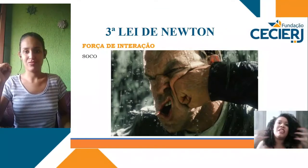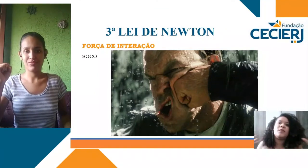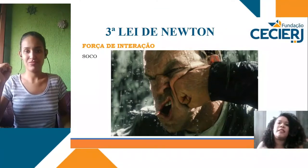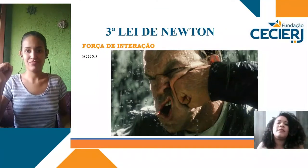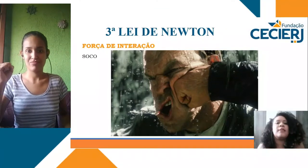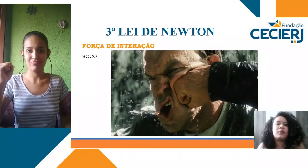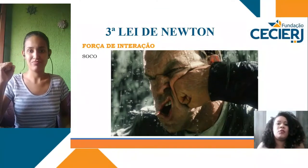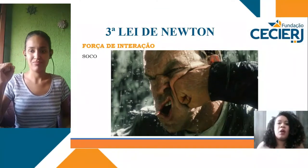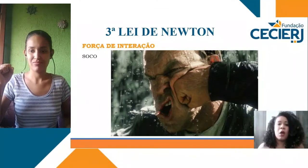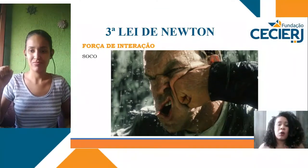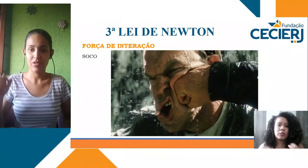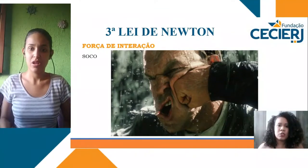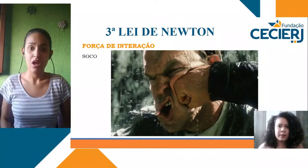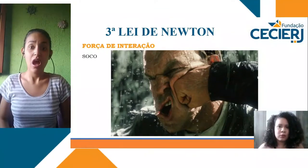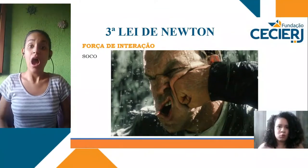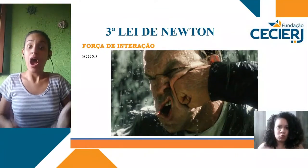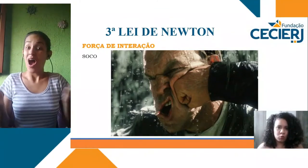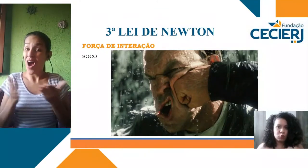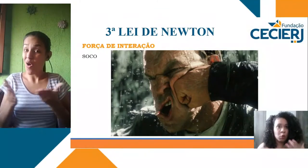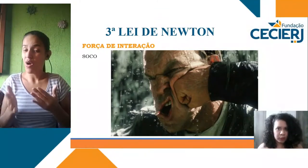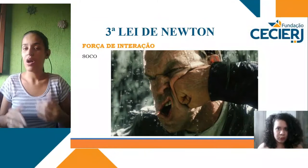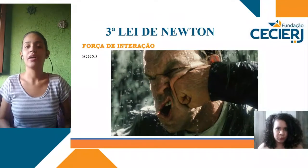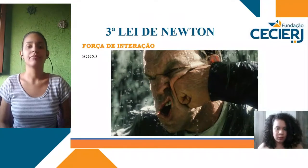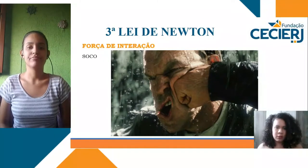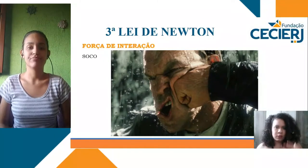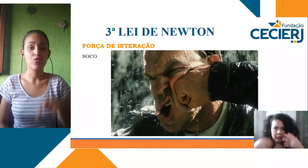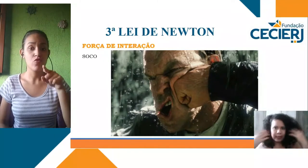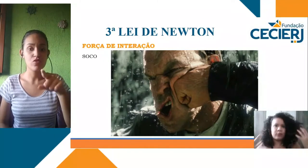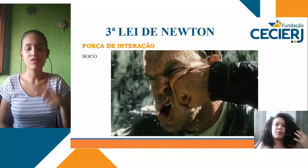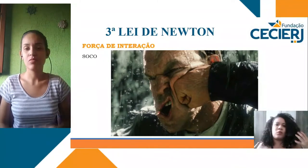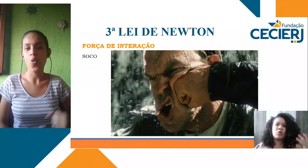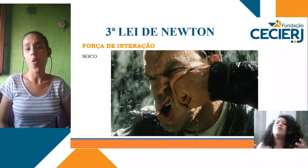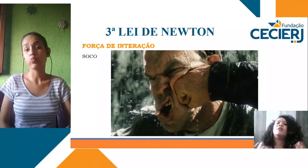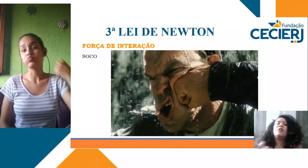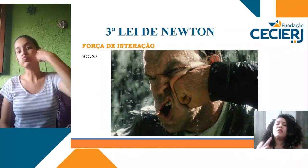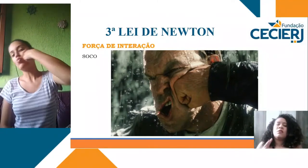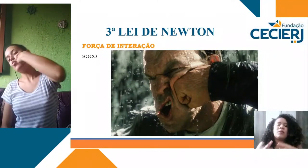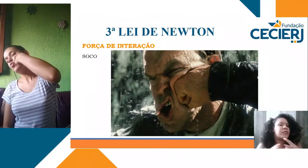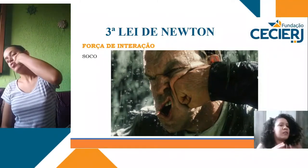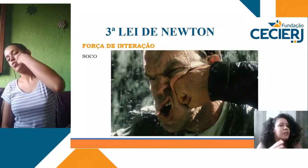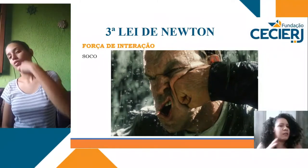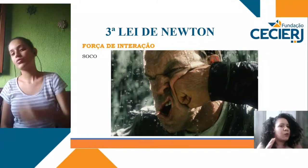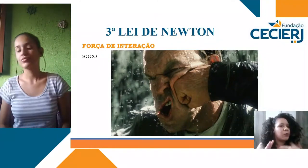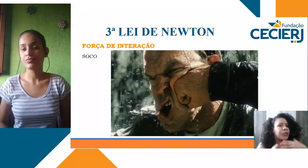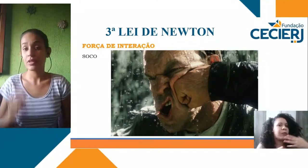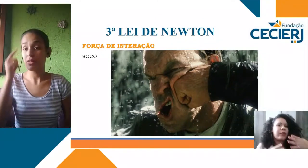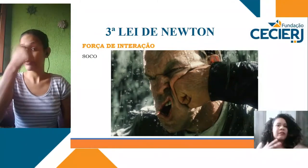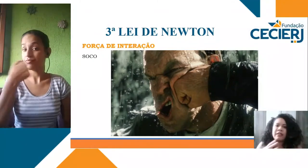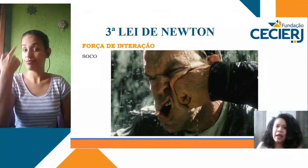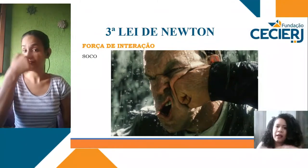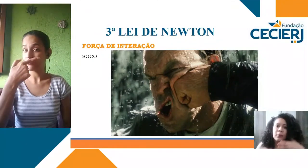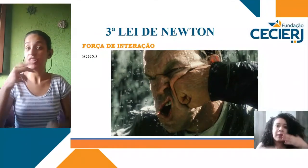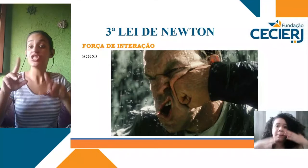com a mesma intensidade. Quando a gente pensa num soco no rosto, na cara de uma pessoa, isso já precisa ser um pouquinho